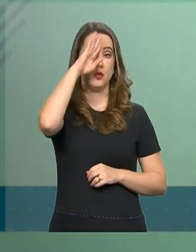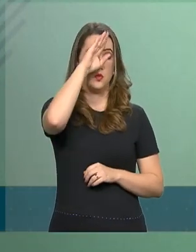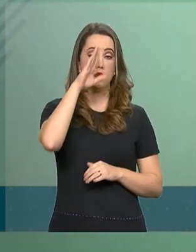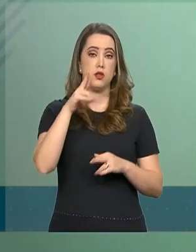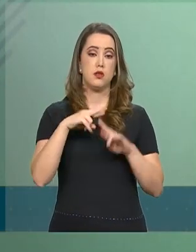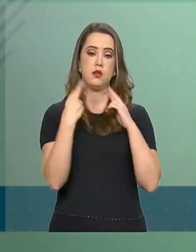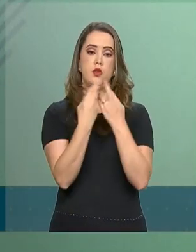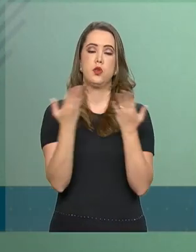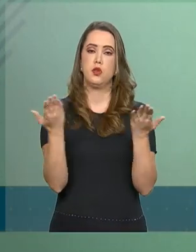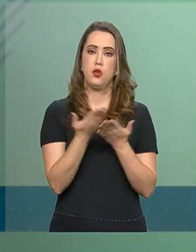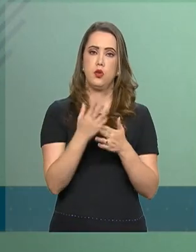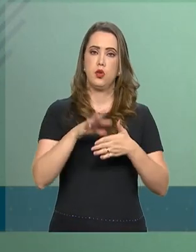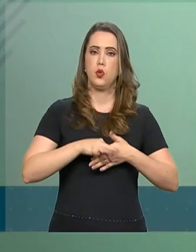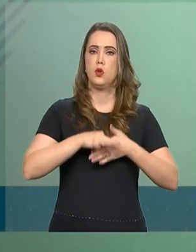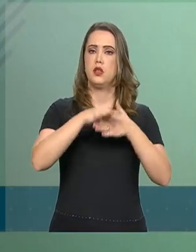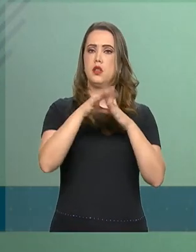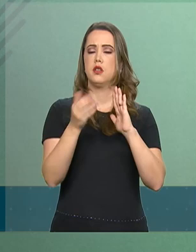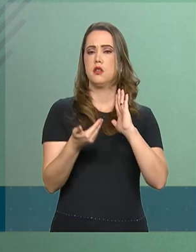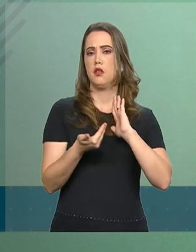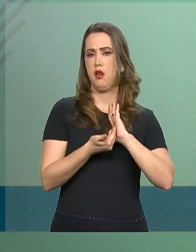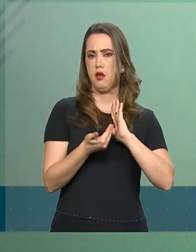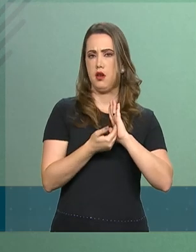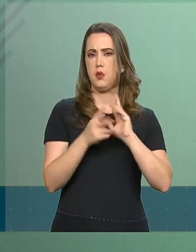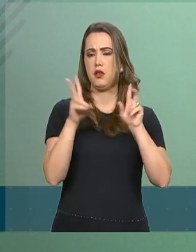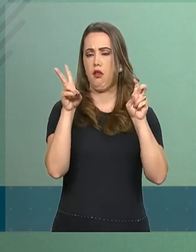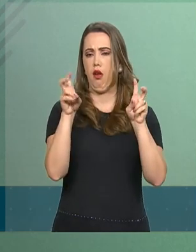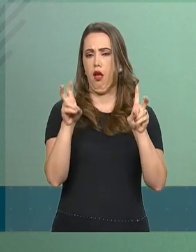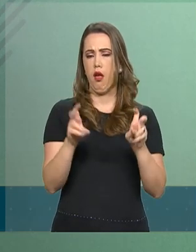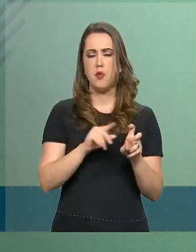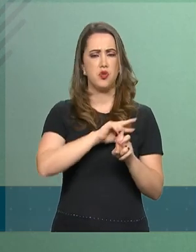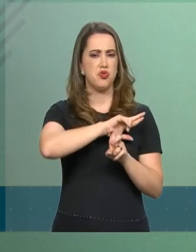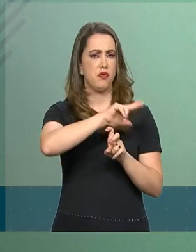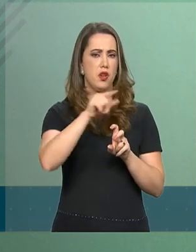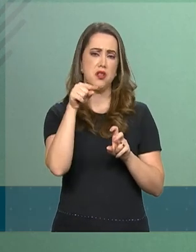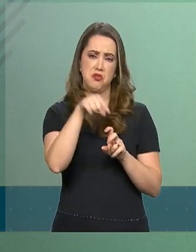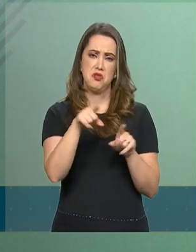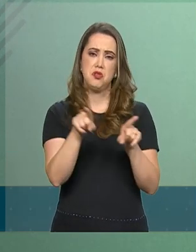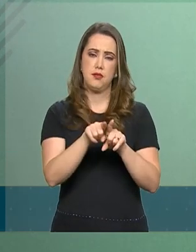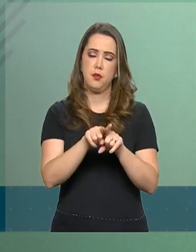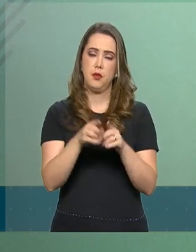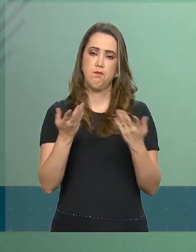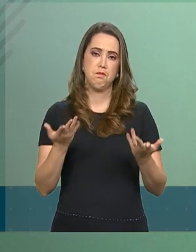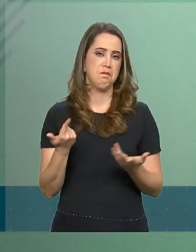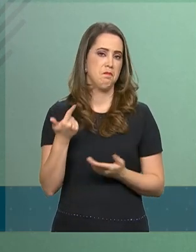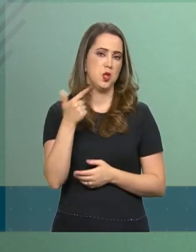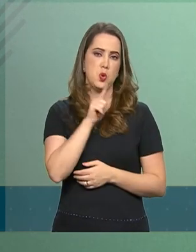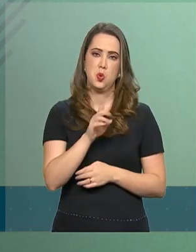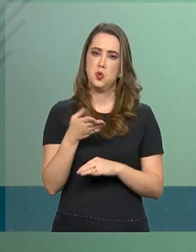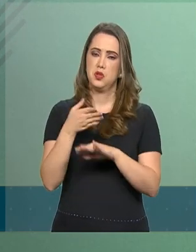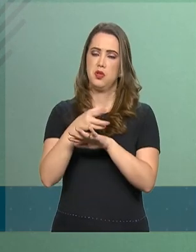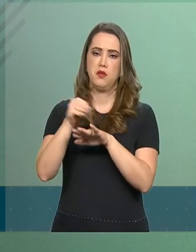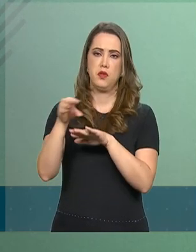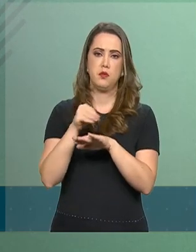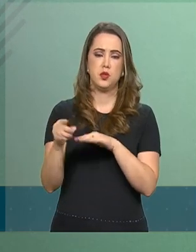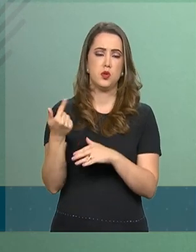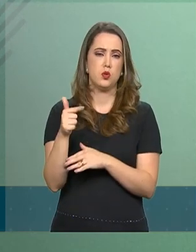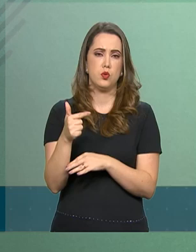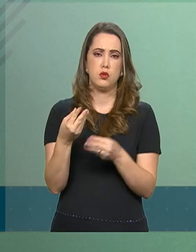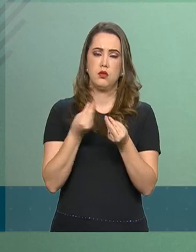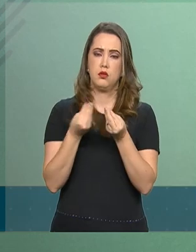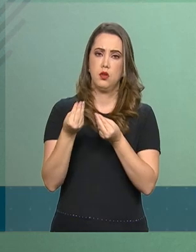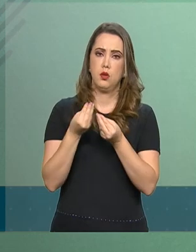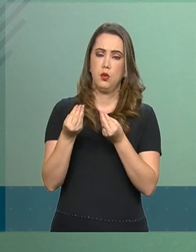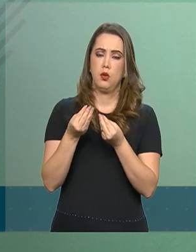da câmara tratando dentre outros assuntos provavelmente deste mas como eu não tive acesso à informação não tem como